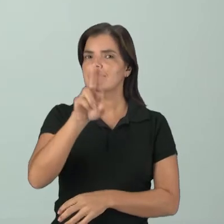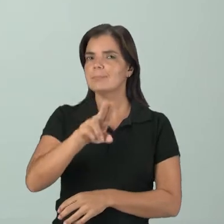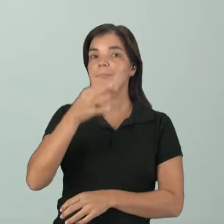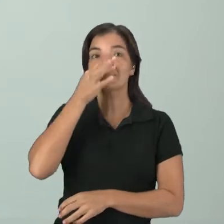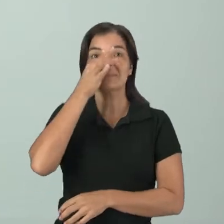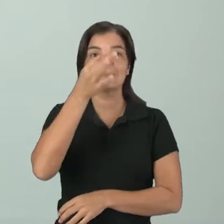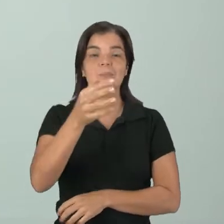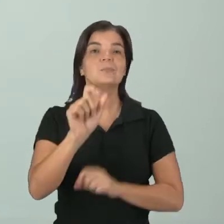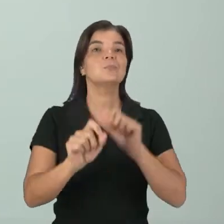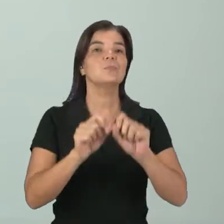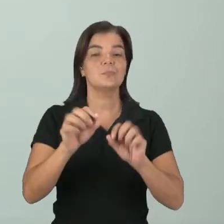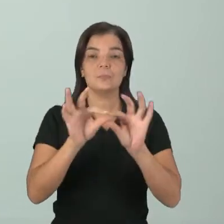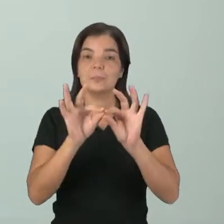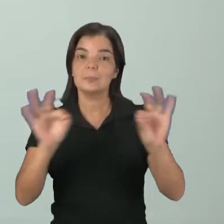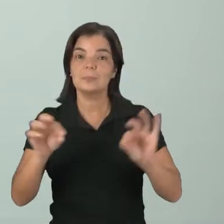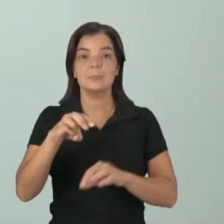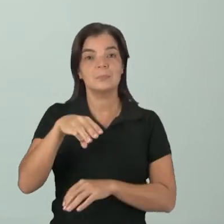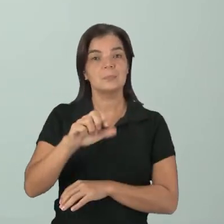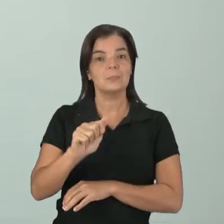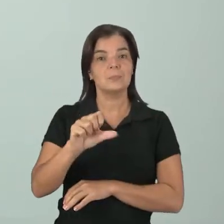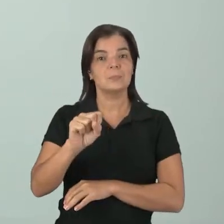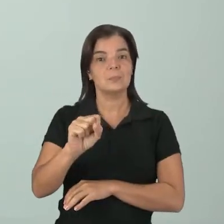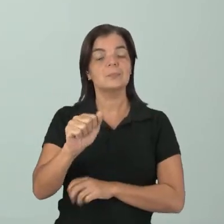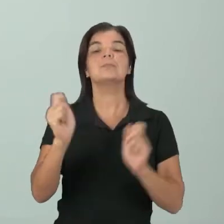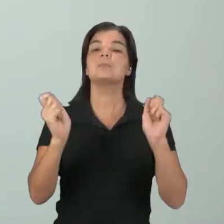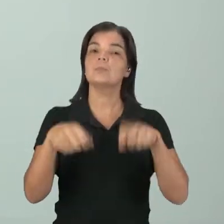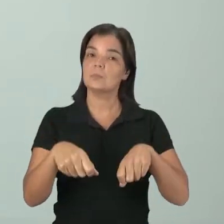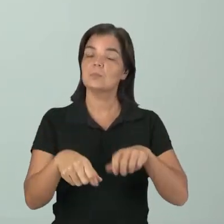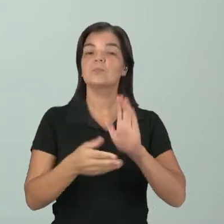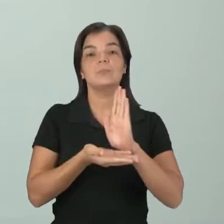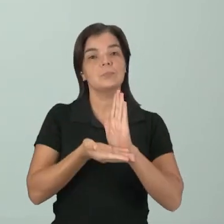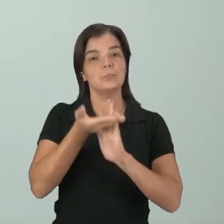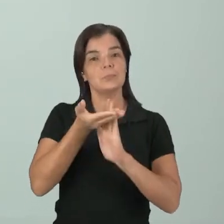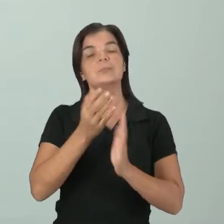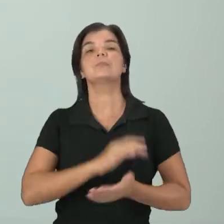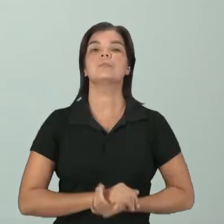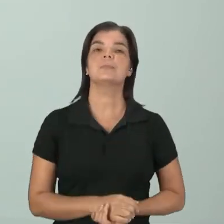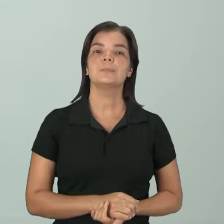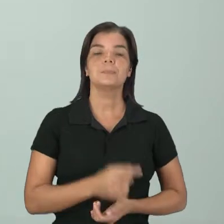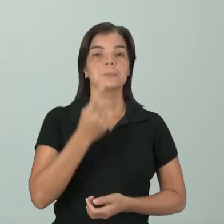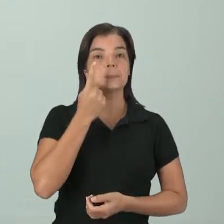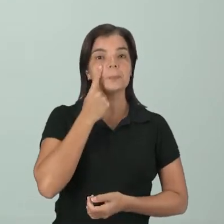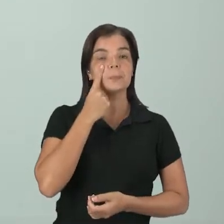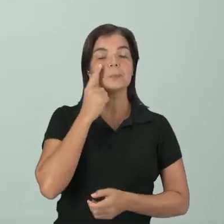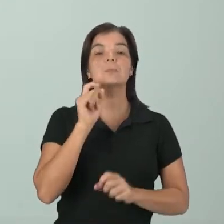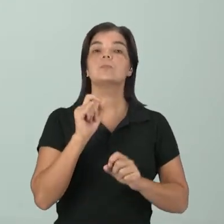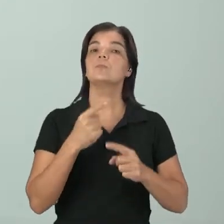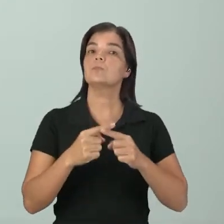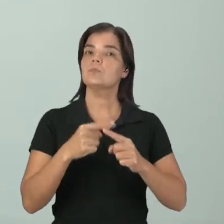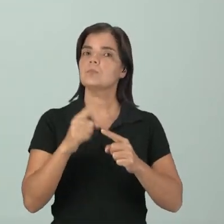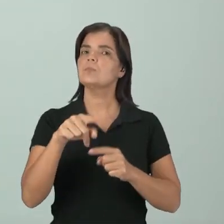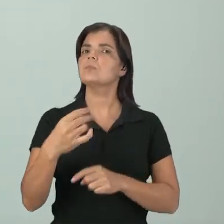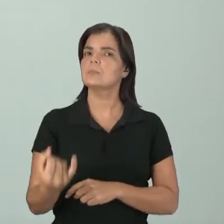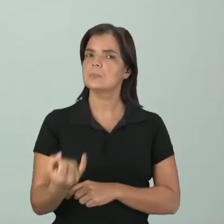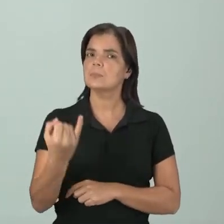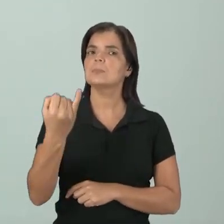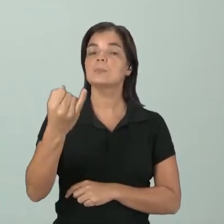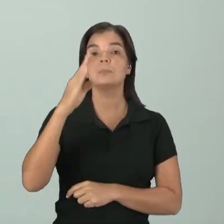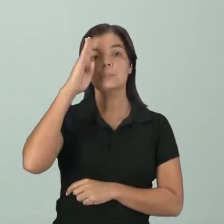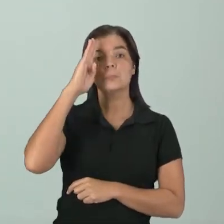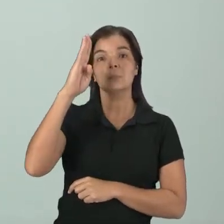lá no futuro, que é sobre medidas de massa e capacidade, tá ok? Preste atenção porque isso é muito